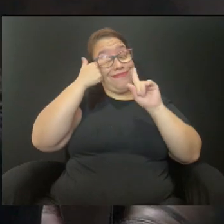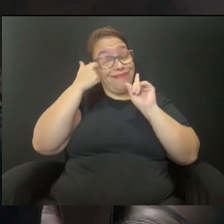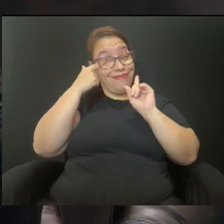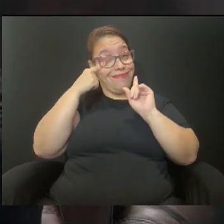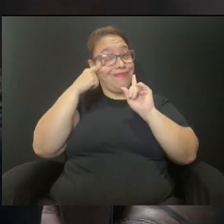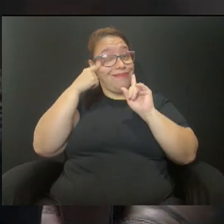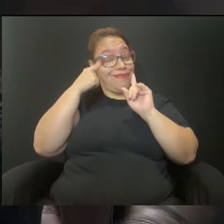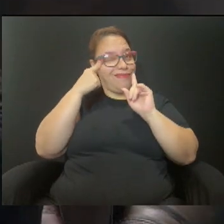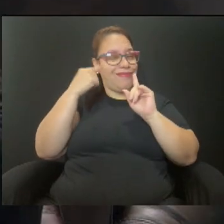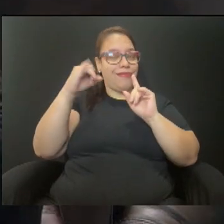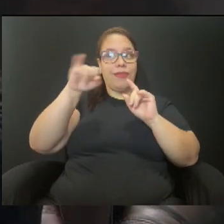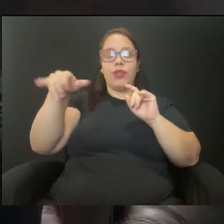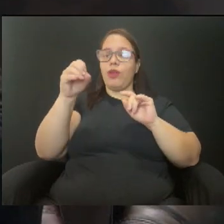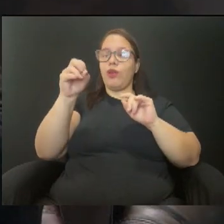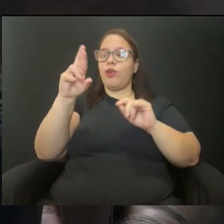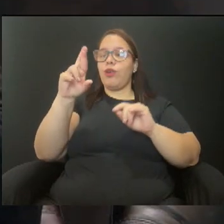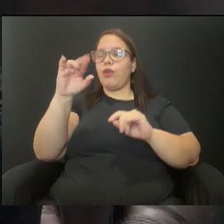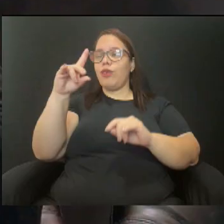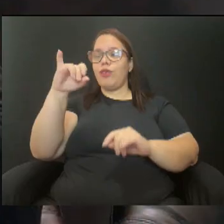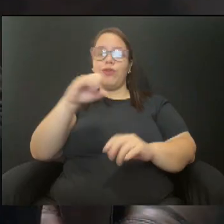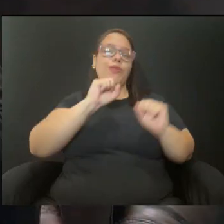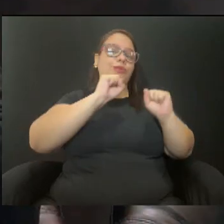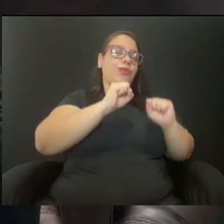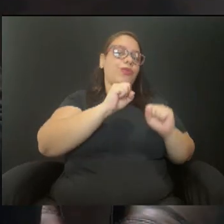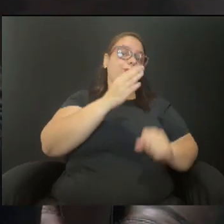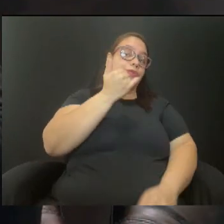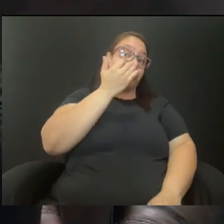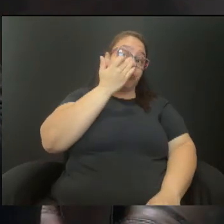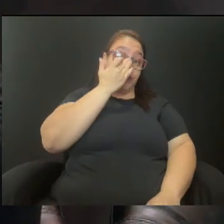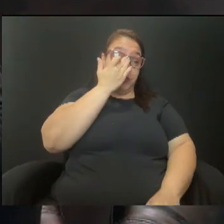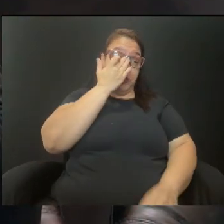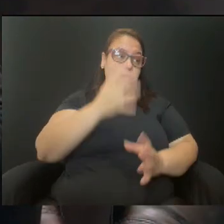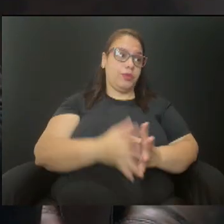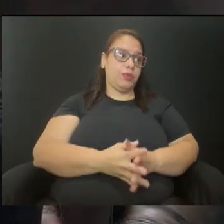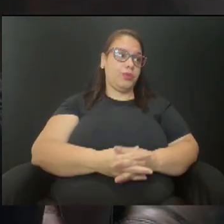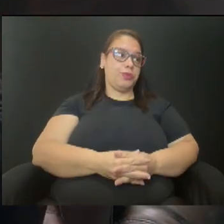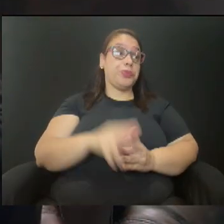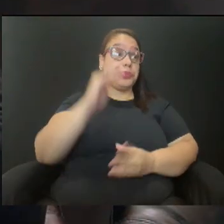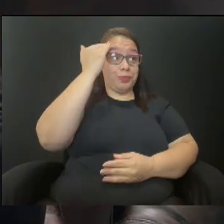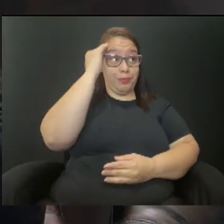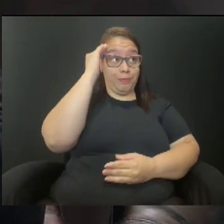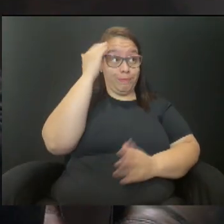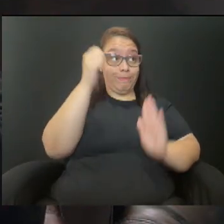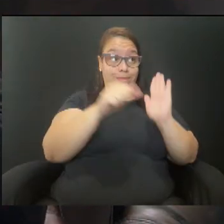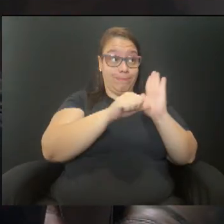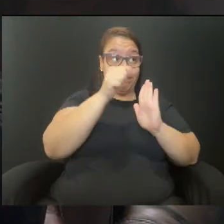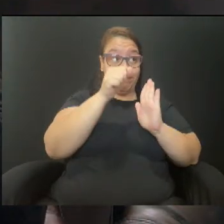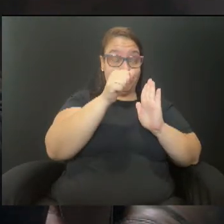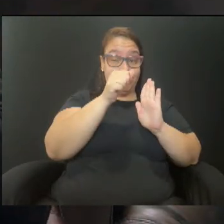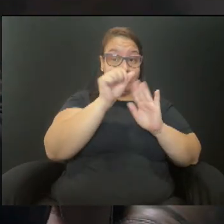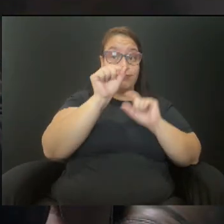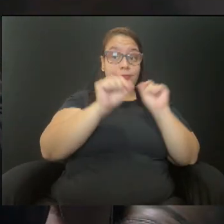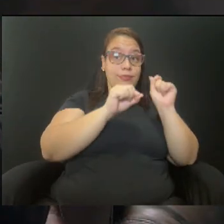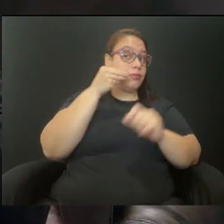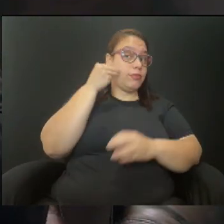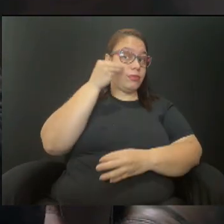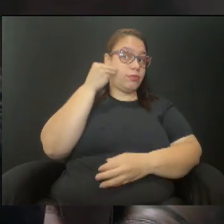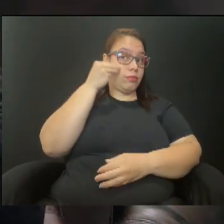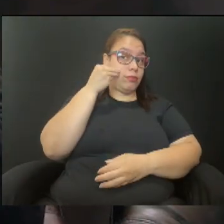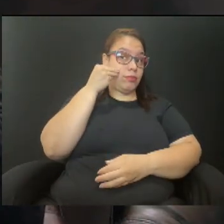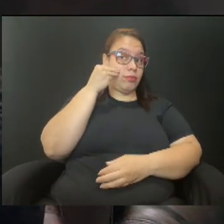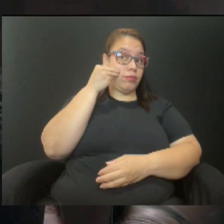responder essa. Podemos, vamos lá. Entender primeiro sobre aquela experiência, é você refletir,